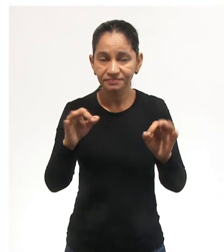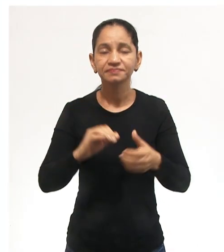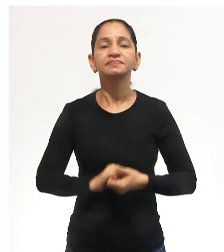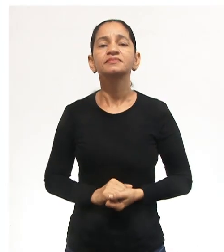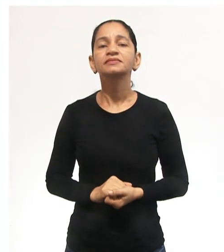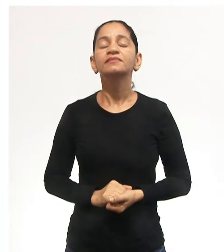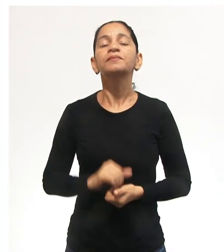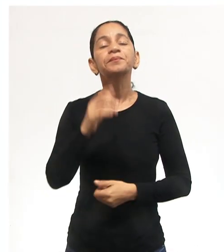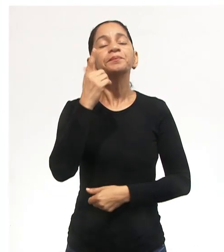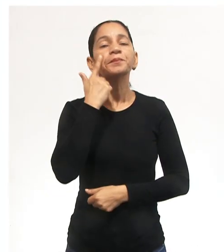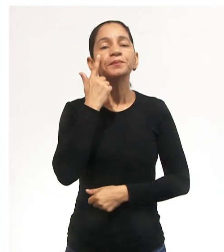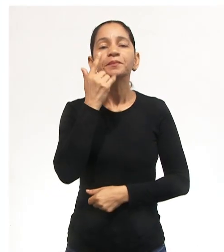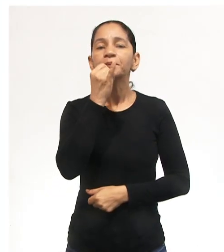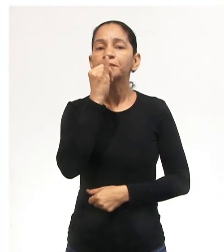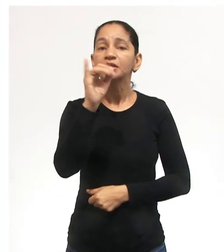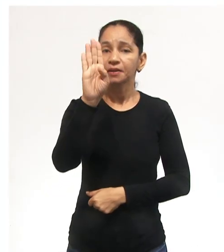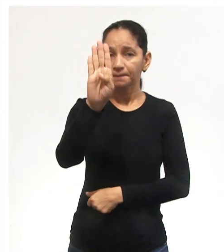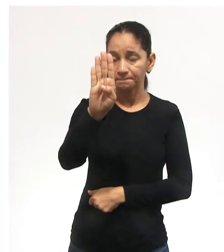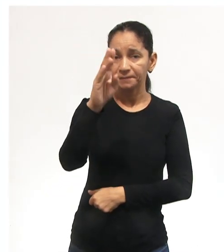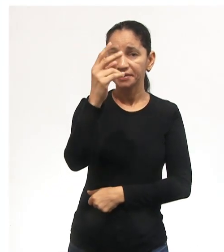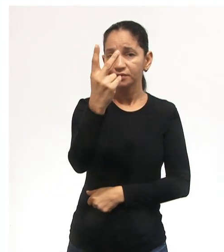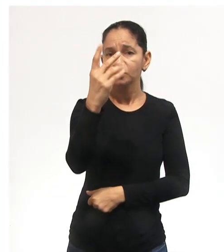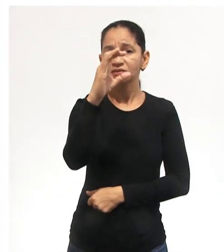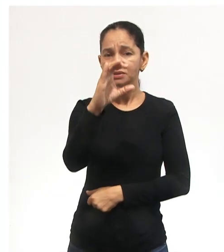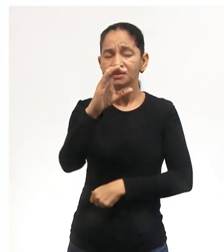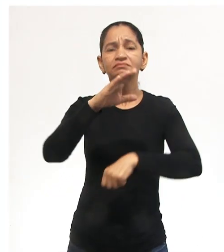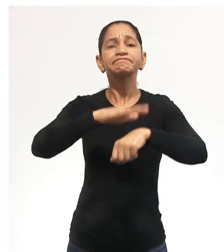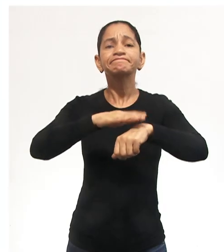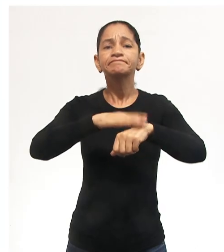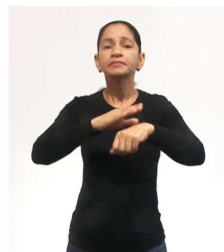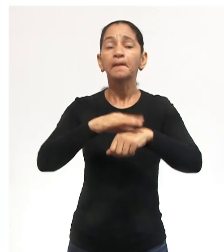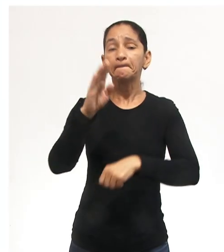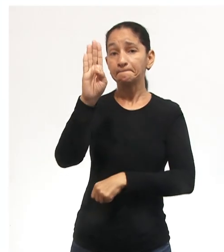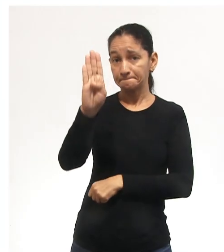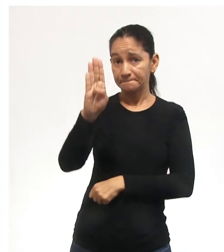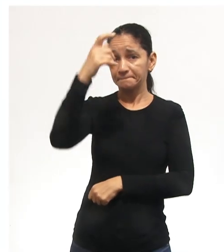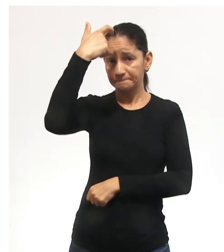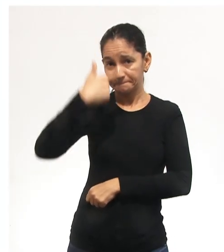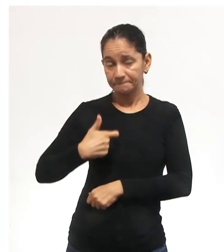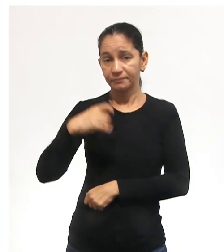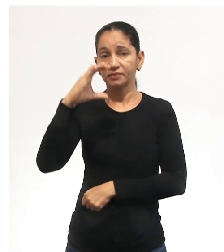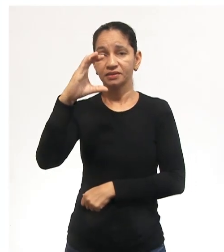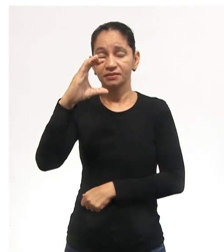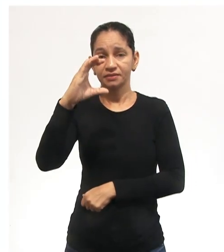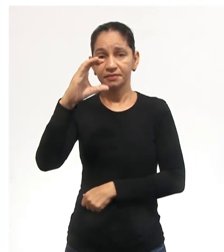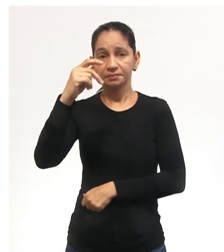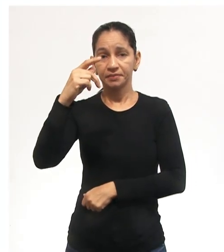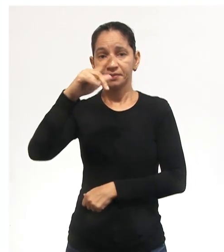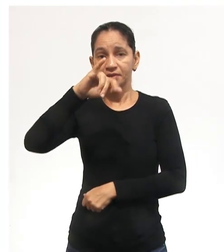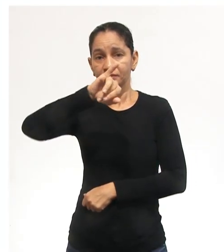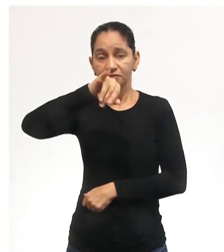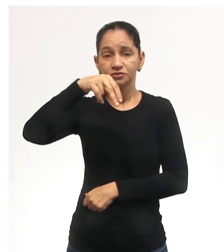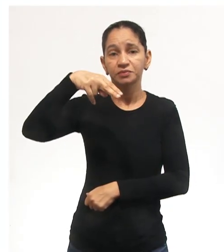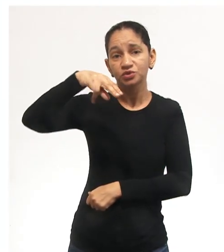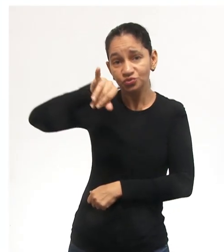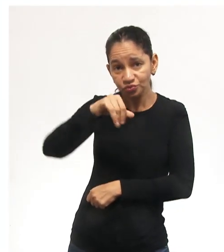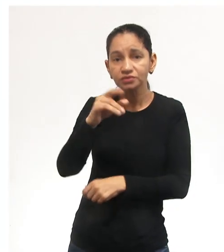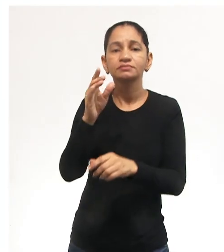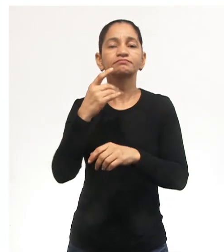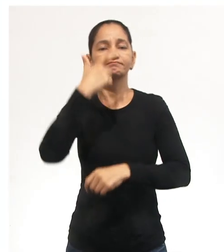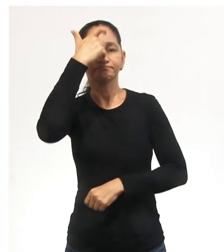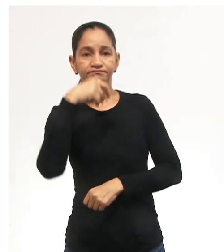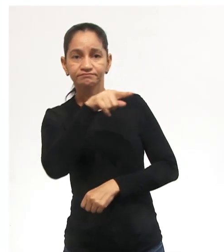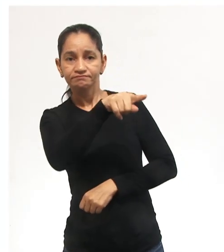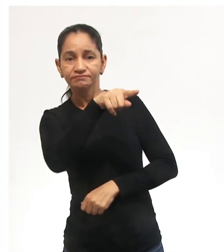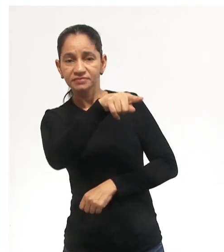Quando a gente fala aqui B2C, eu estou falando que é Business to Consumer. Então,